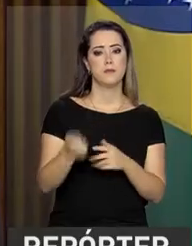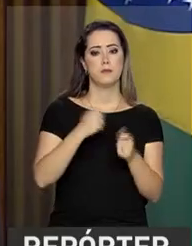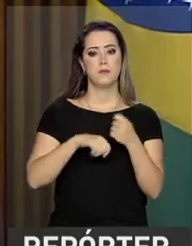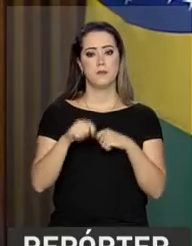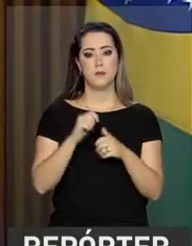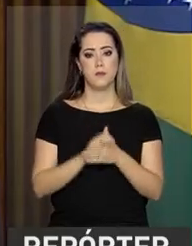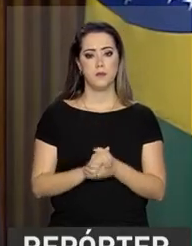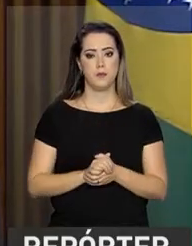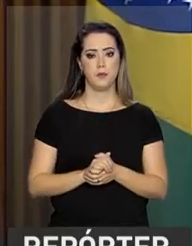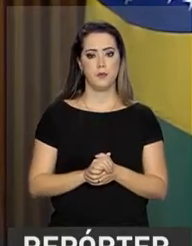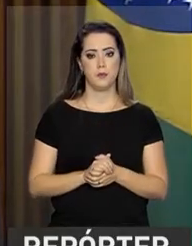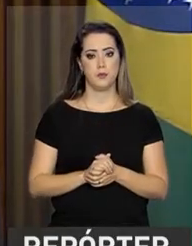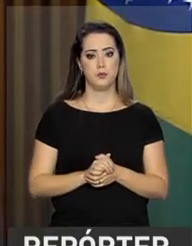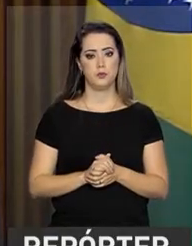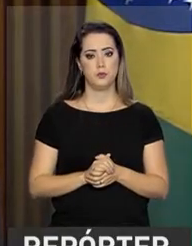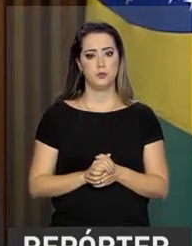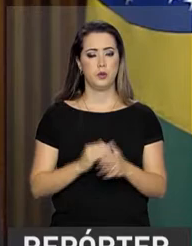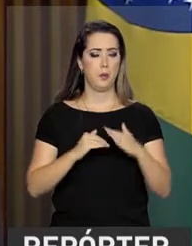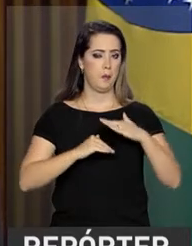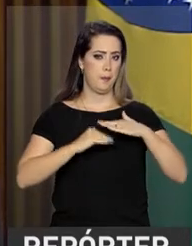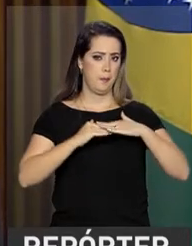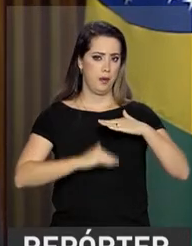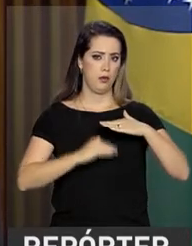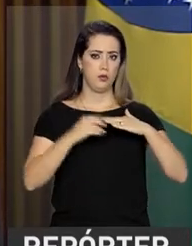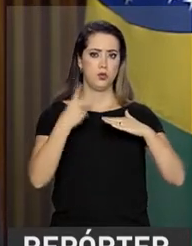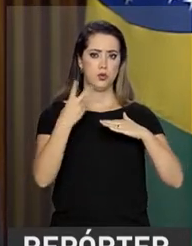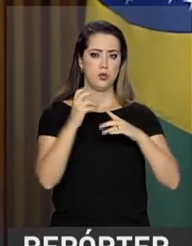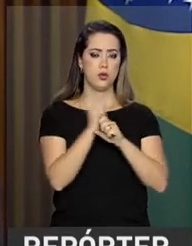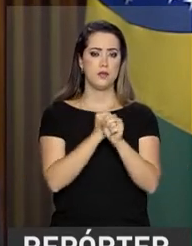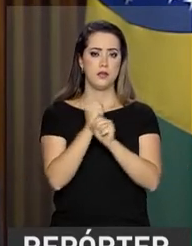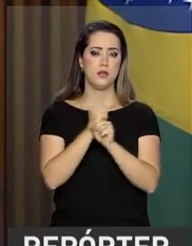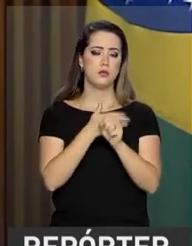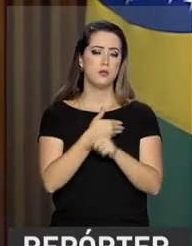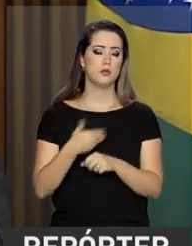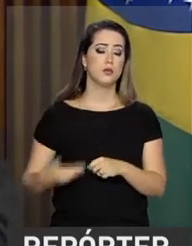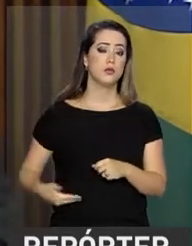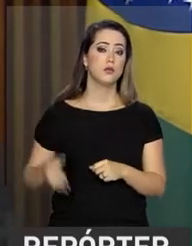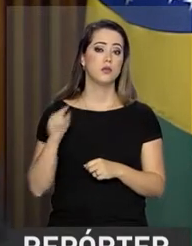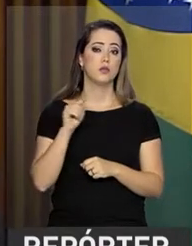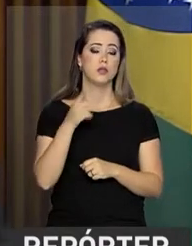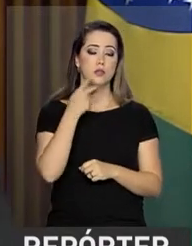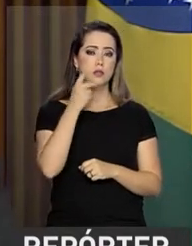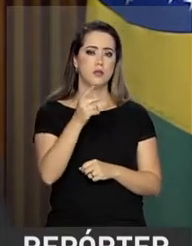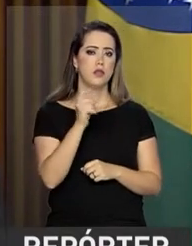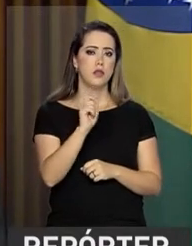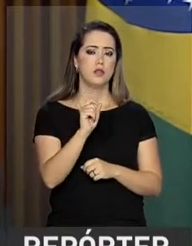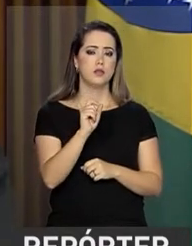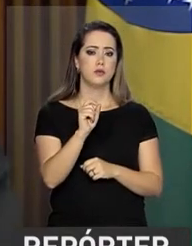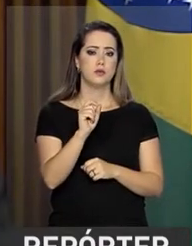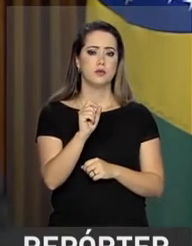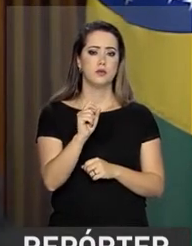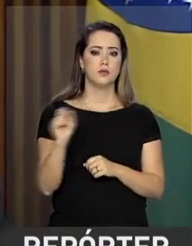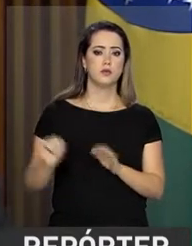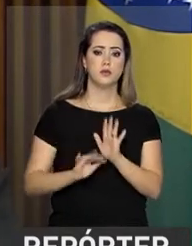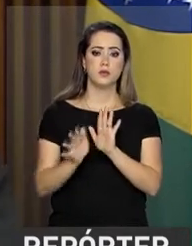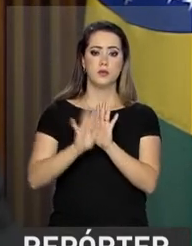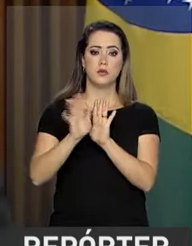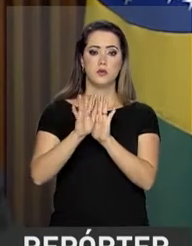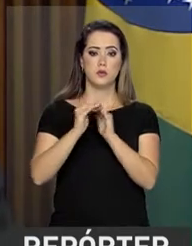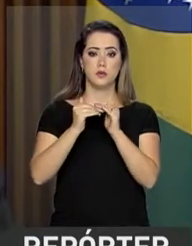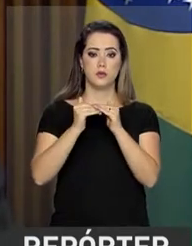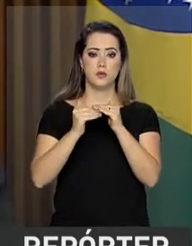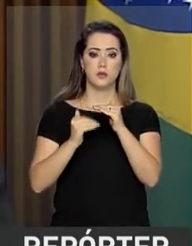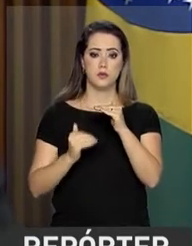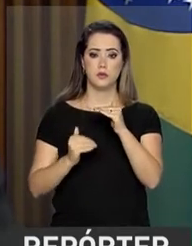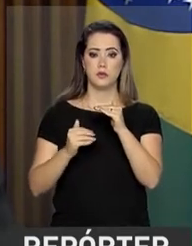nestes menos de dois anos de governo quando se fala do tolima a na inflação que caiu a menos de três pontos